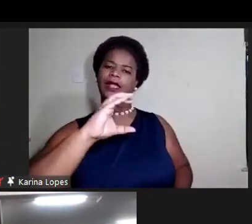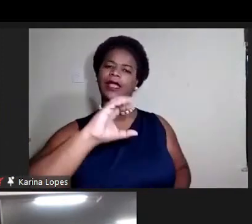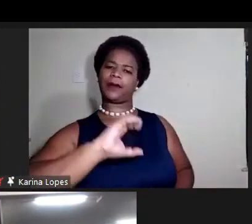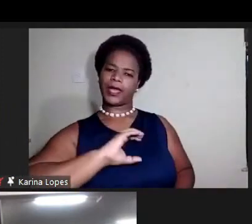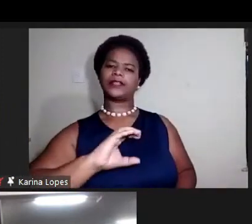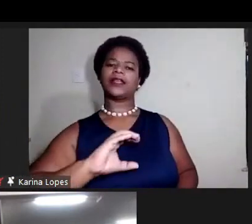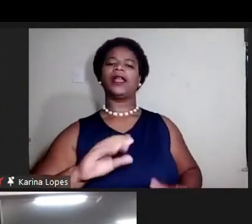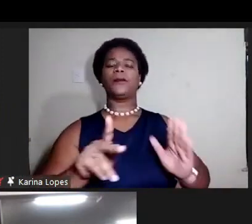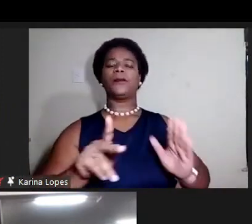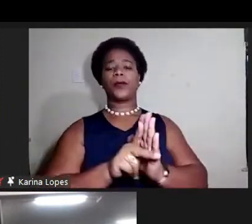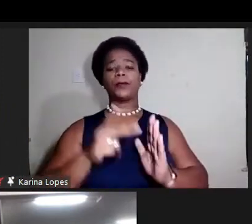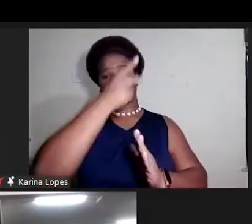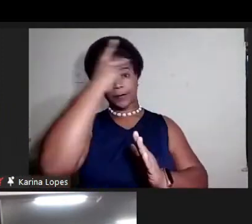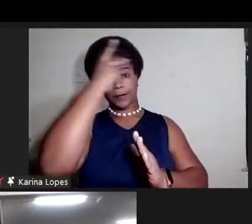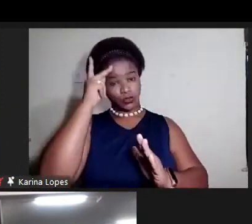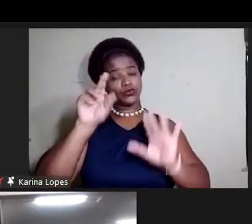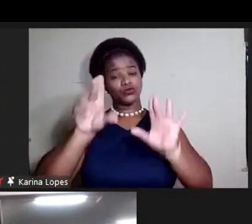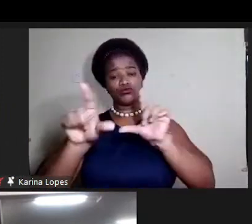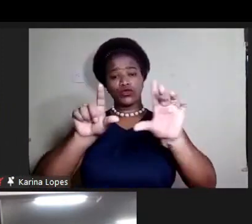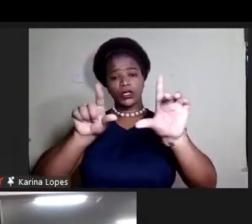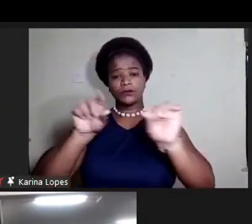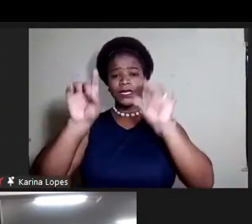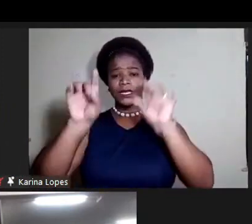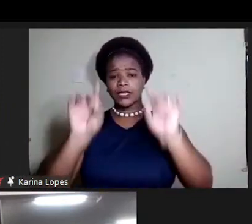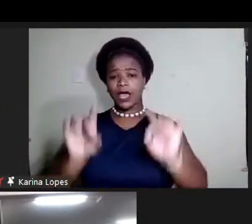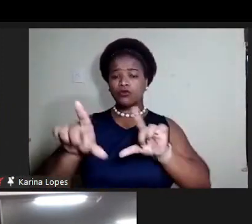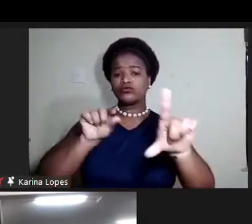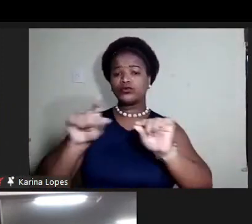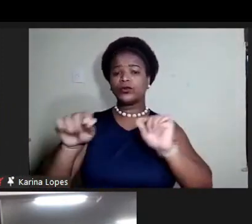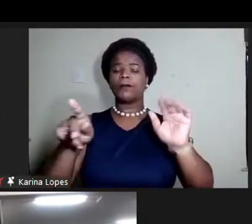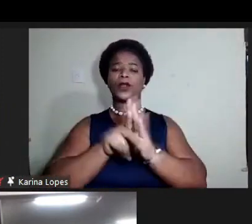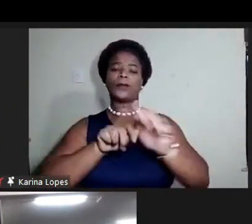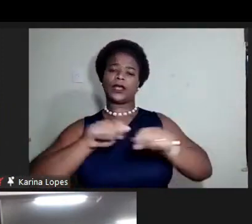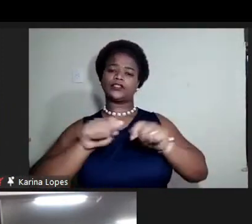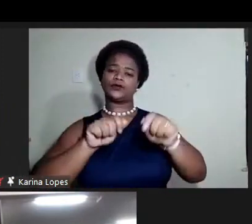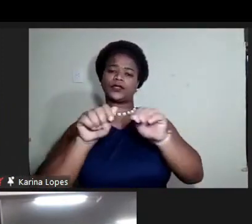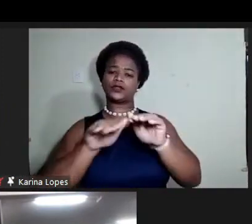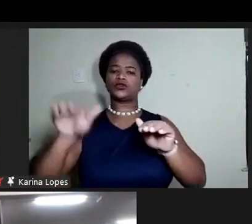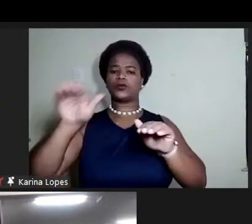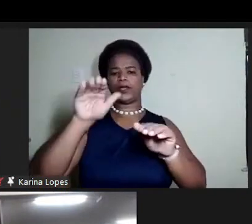indicados pela Administração Superior da UFJF.